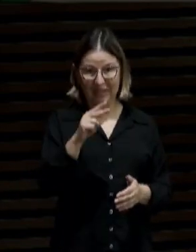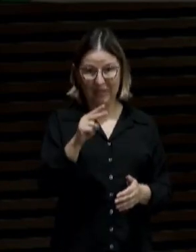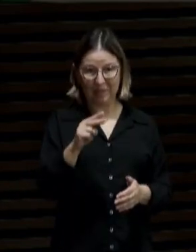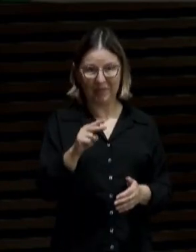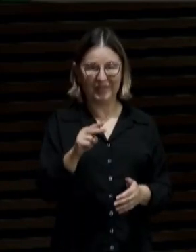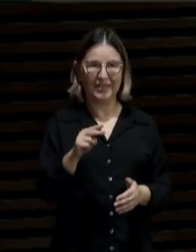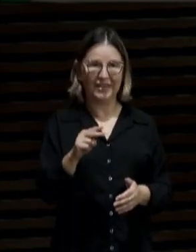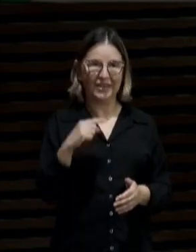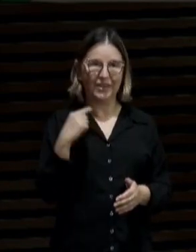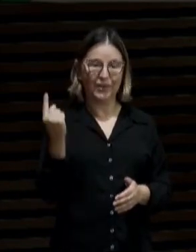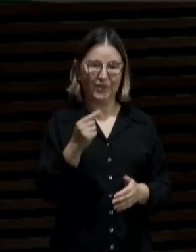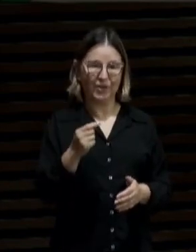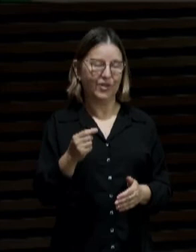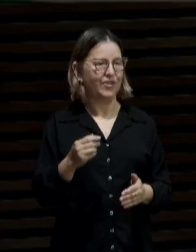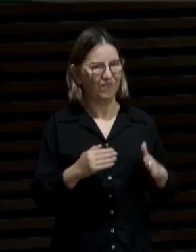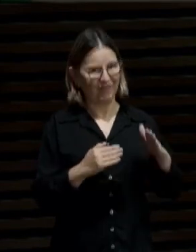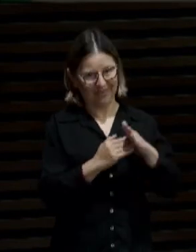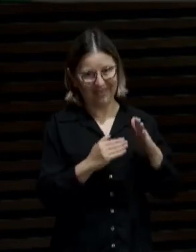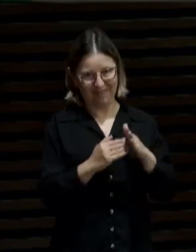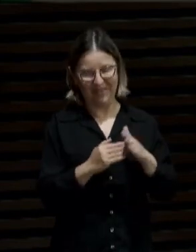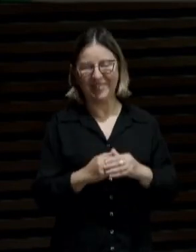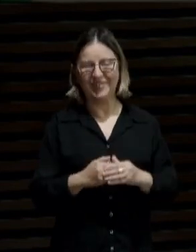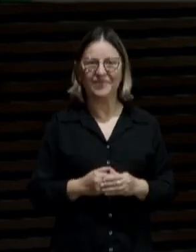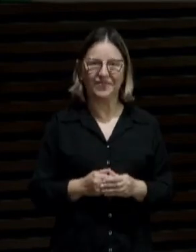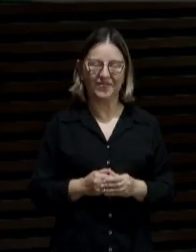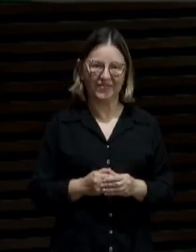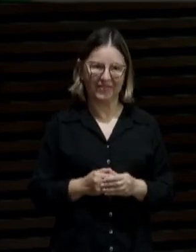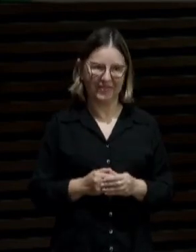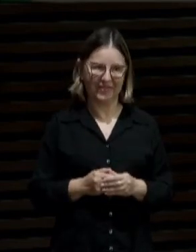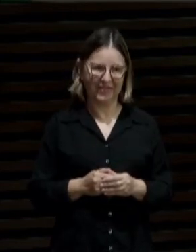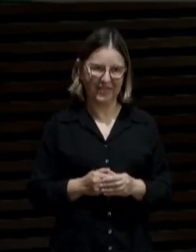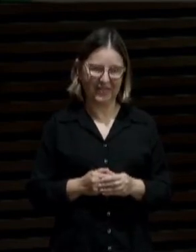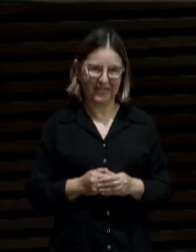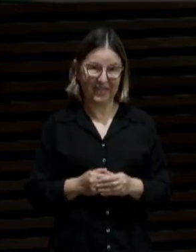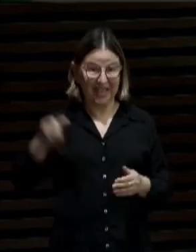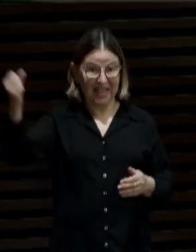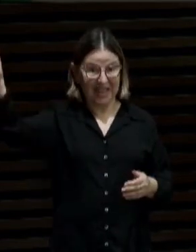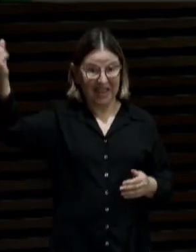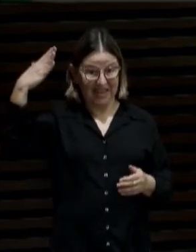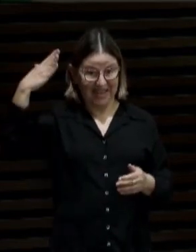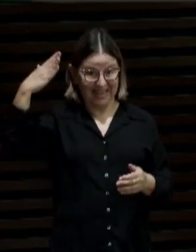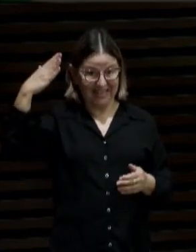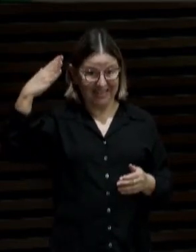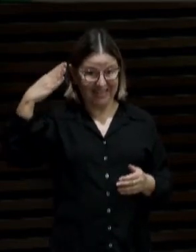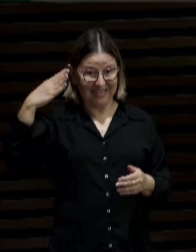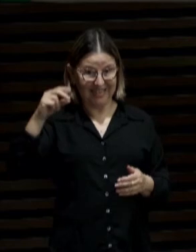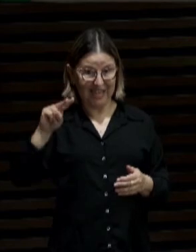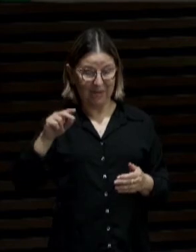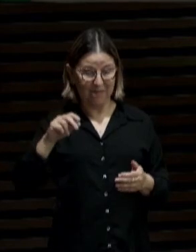Ela não tem poder de anular a aliança da graça, um contrato assinado e garantido pelo próprio Deus.